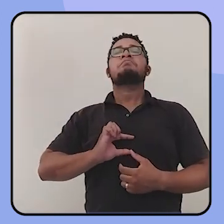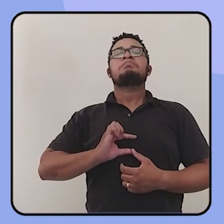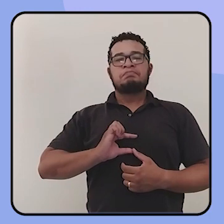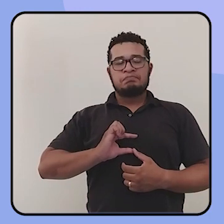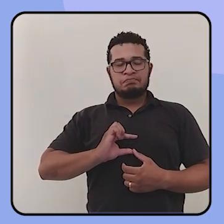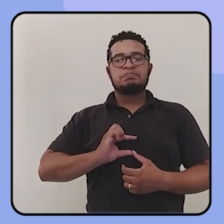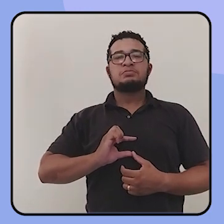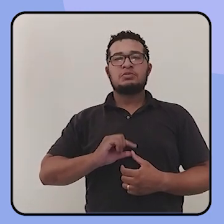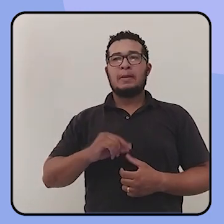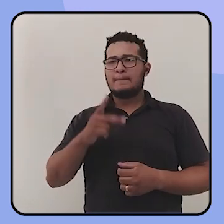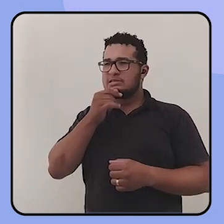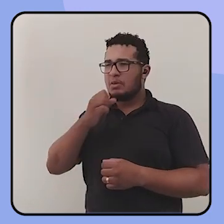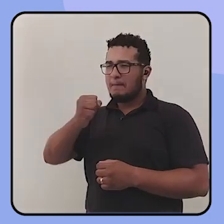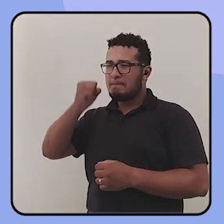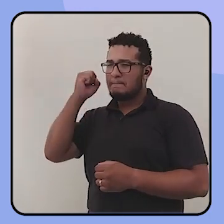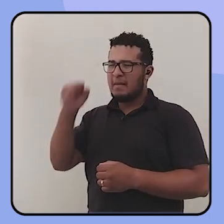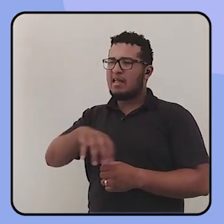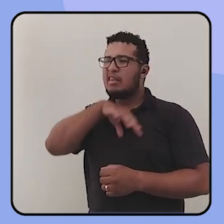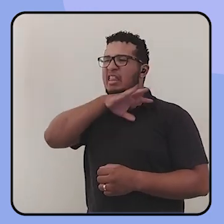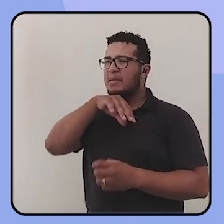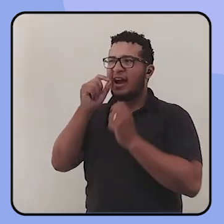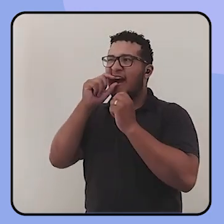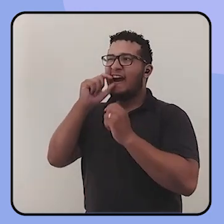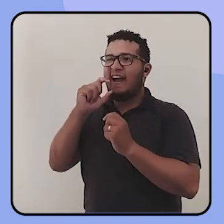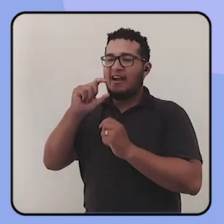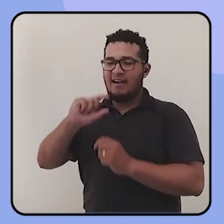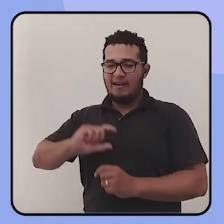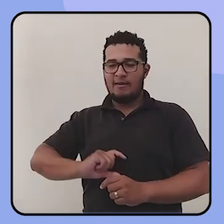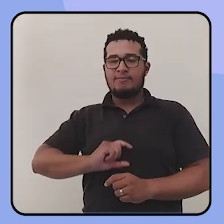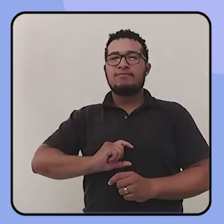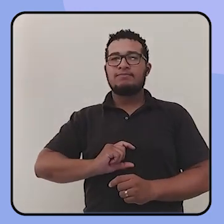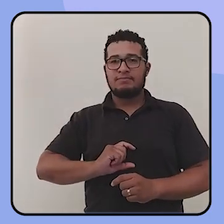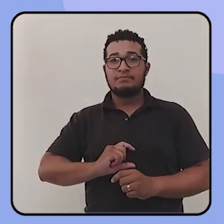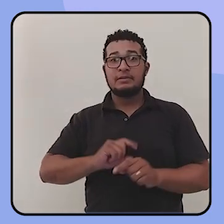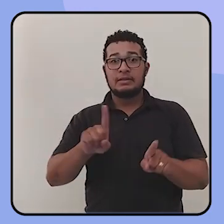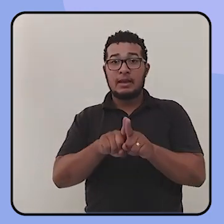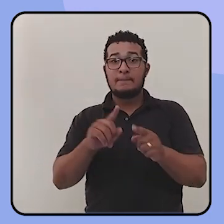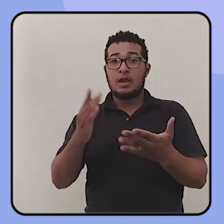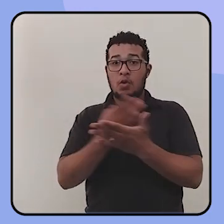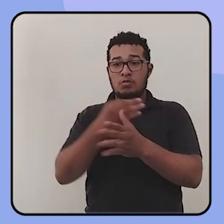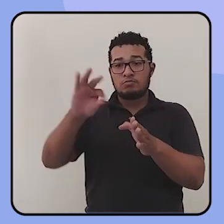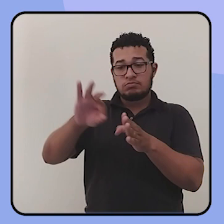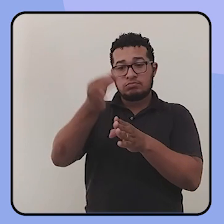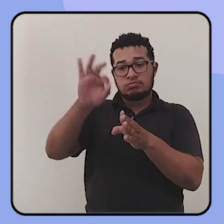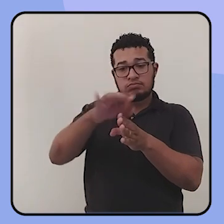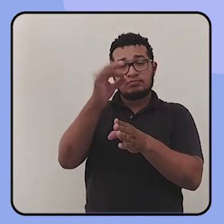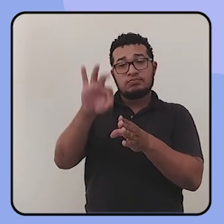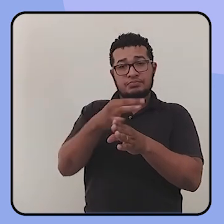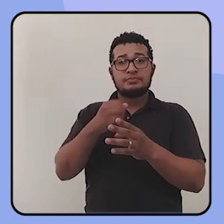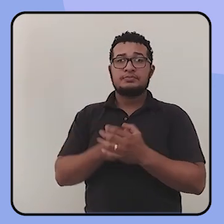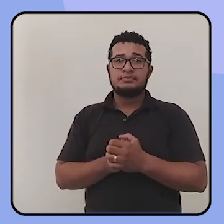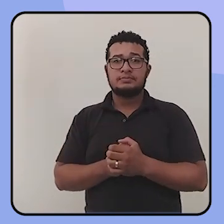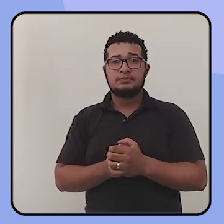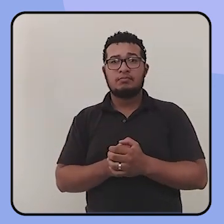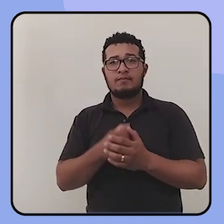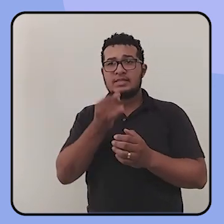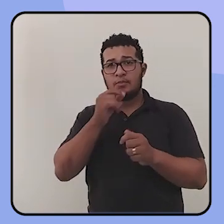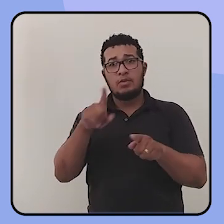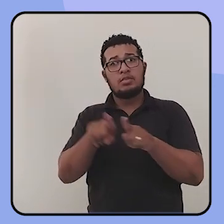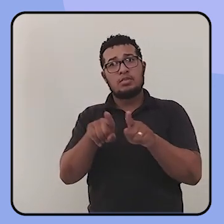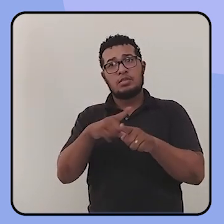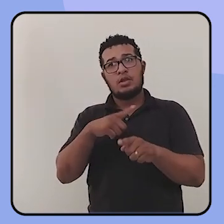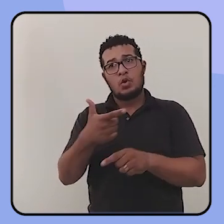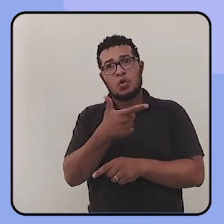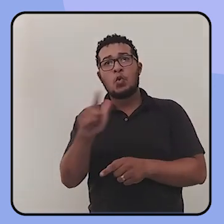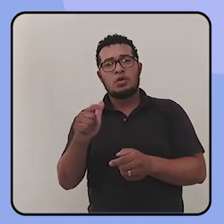perfurados para colar, e perfuradores e agulhas. E temos também o acervo em conchas, como